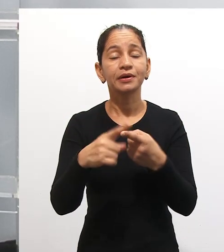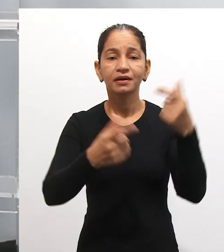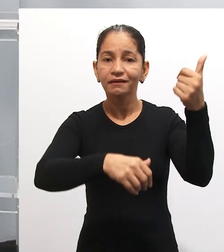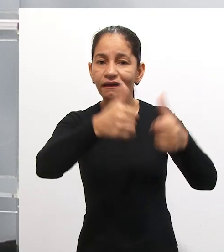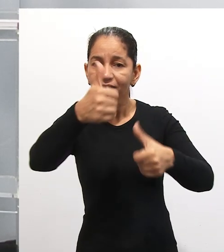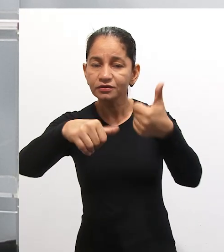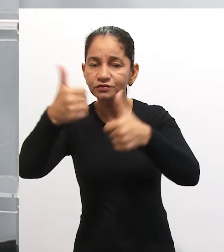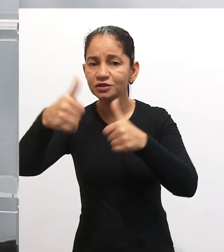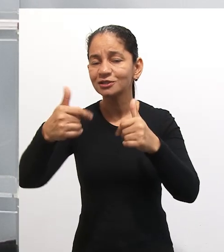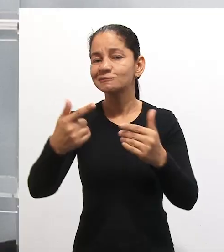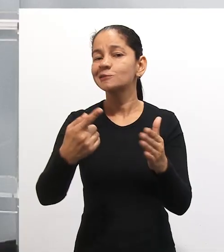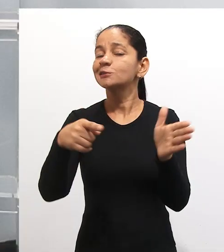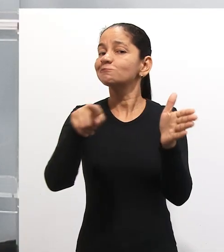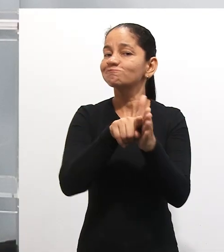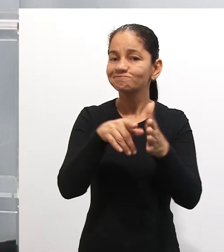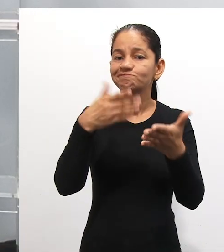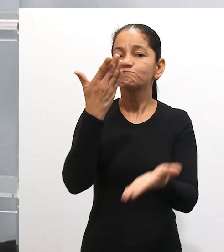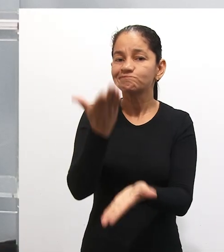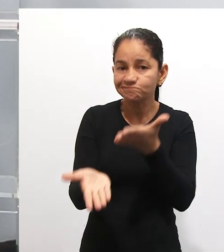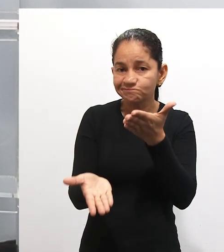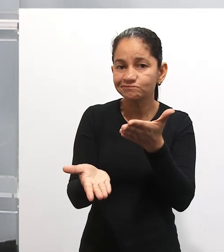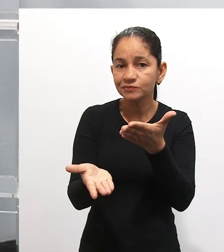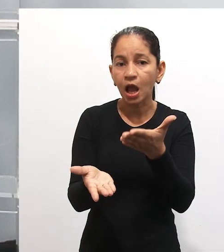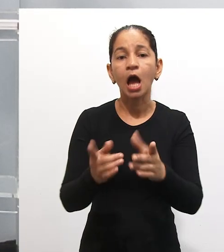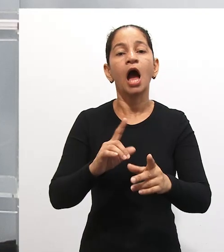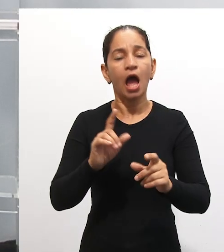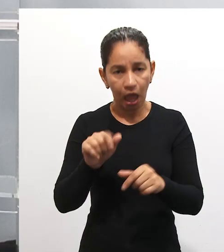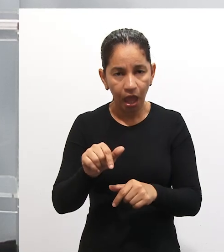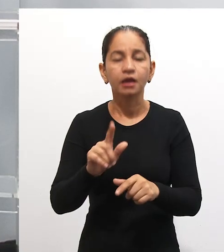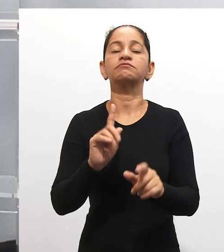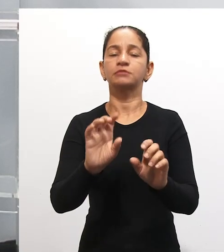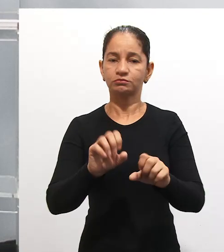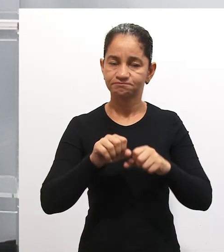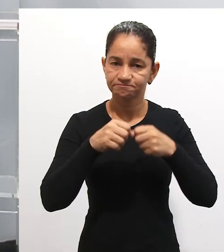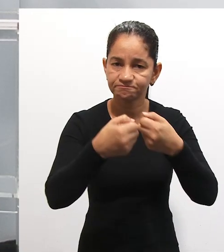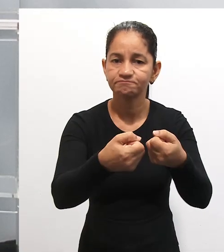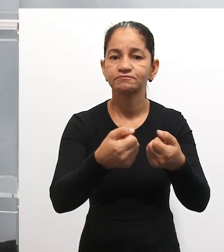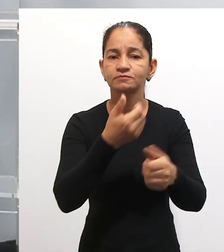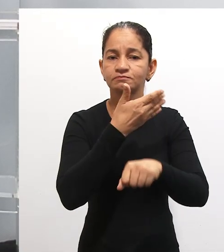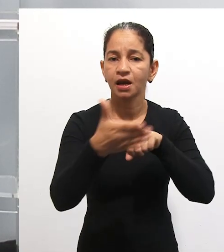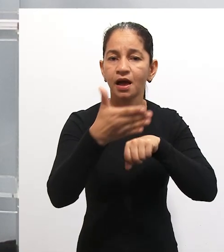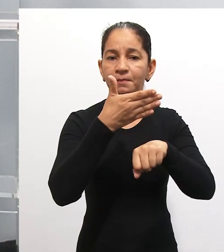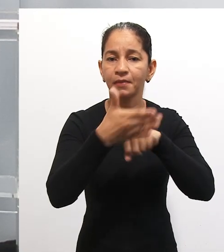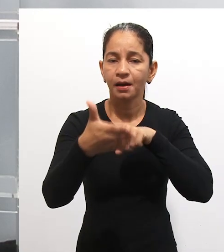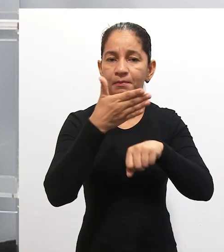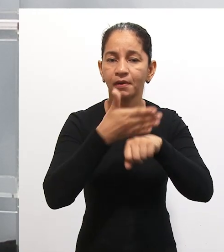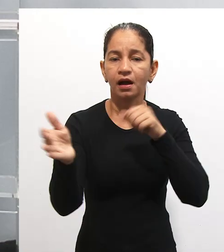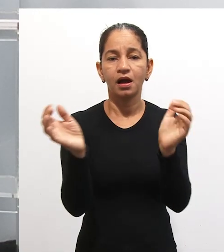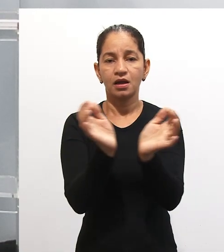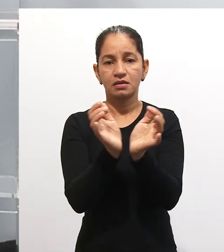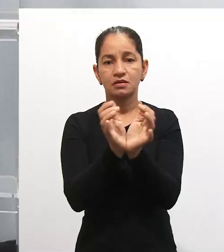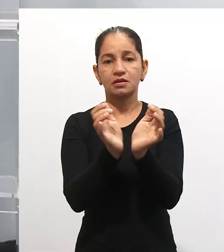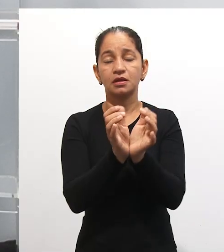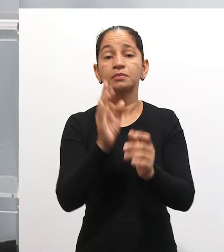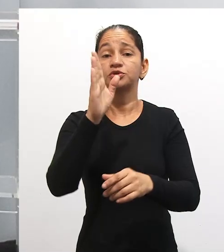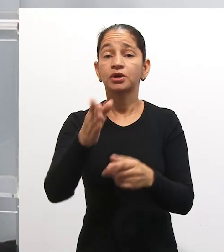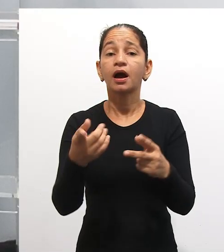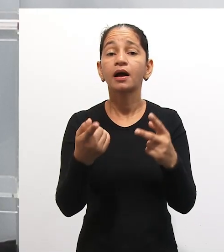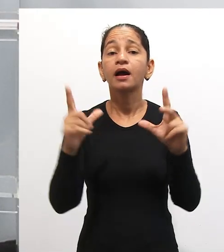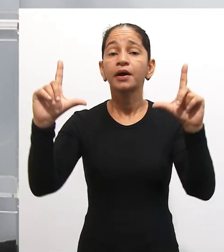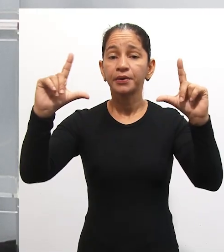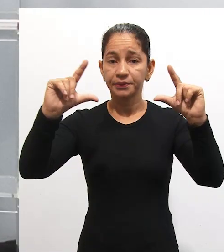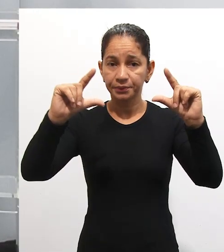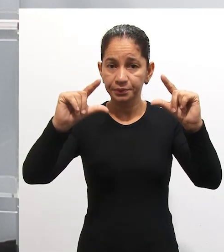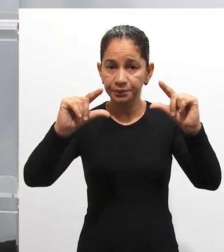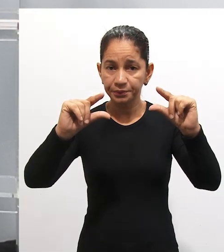foi desfavorável, então ele foi lá, capacitou a equipe, identificou o problema, reduziu a questão das falhas na